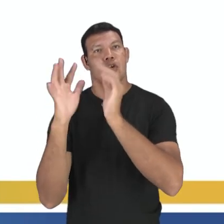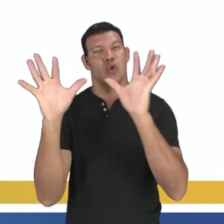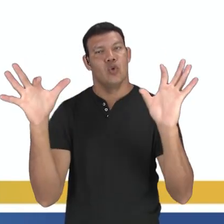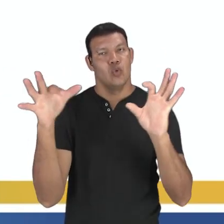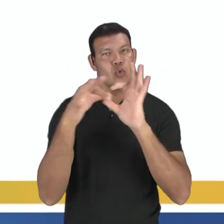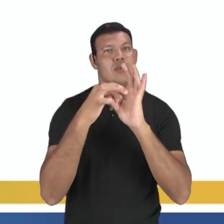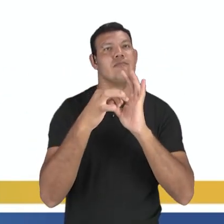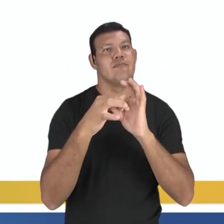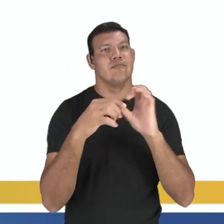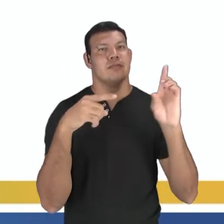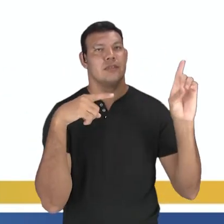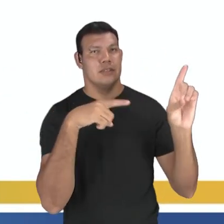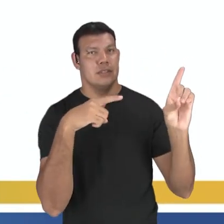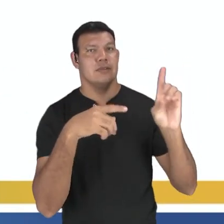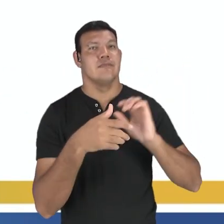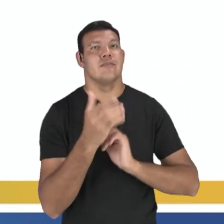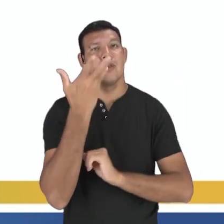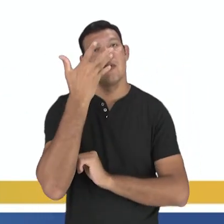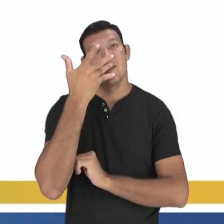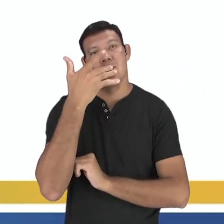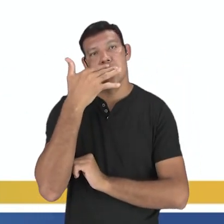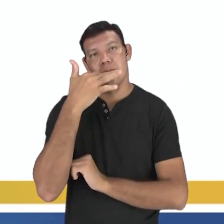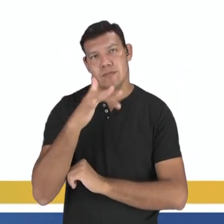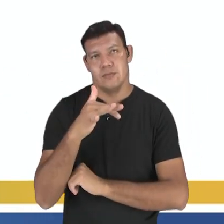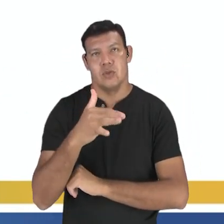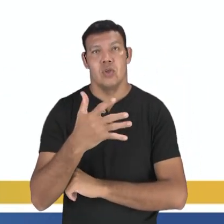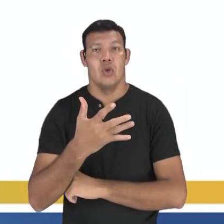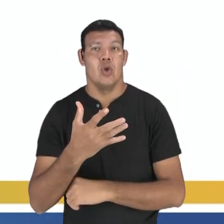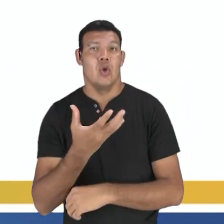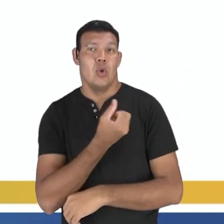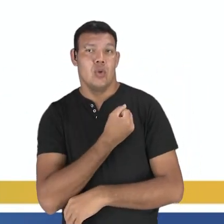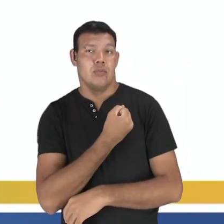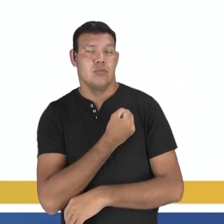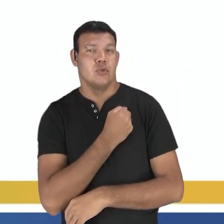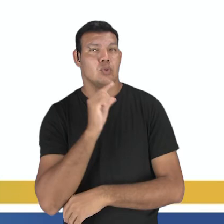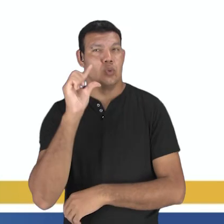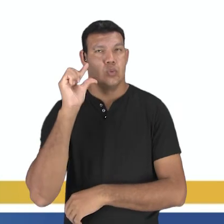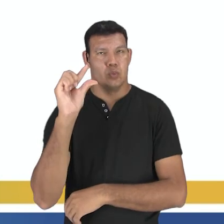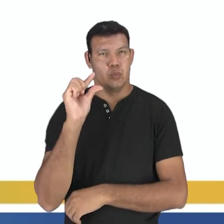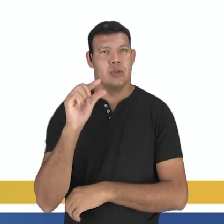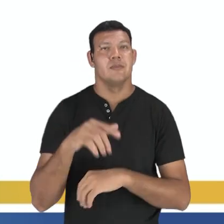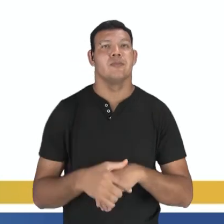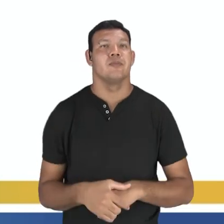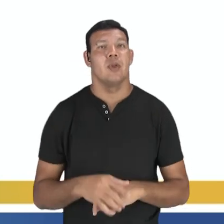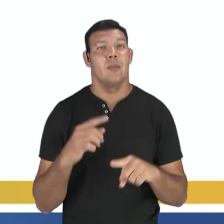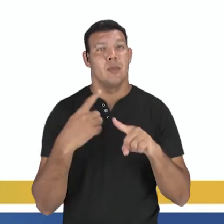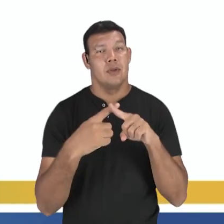estruturas são constituídas por cartilagem. E aí, dentre essas alternativas, qual a única correta?